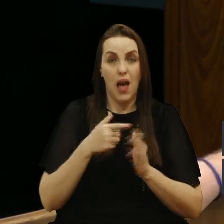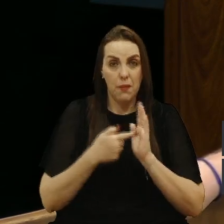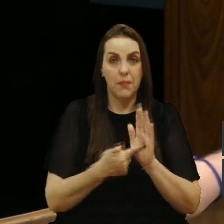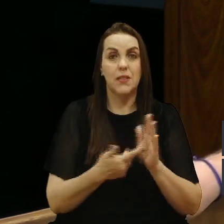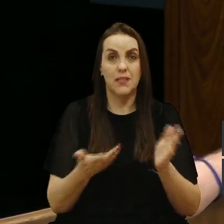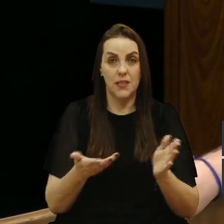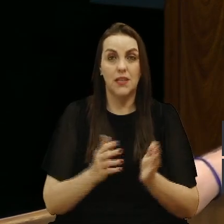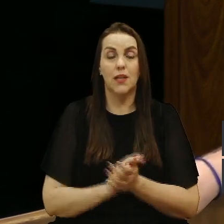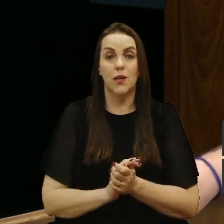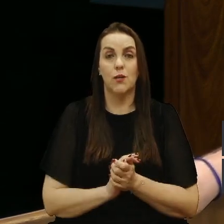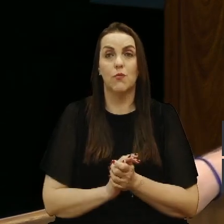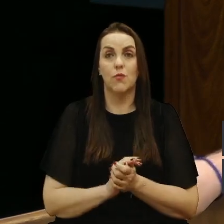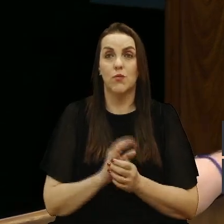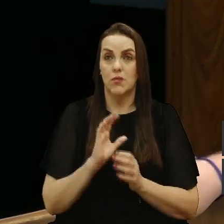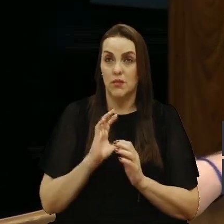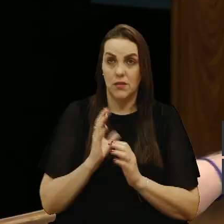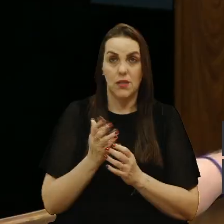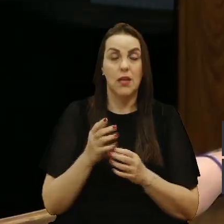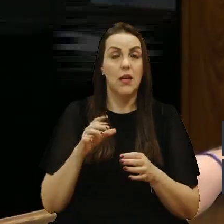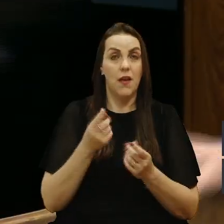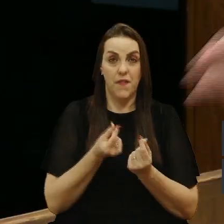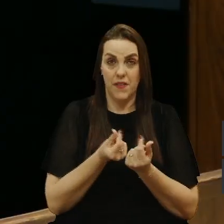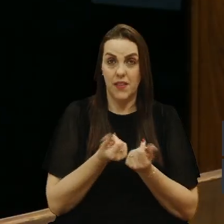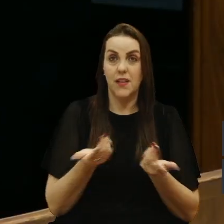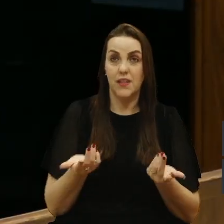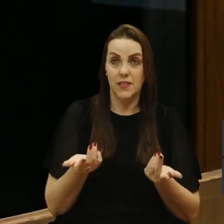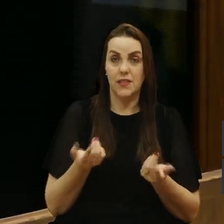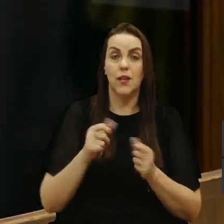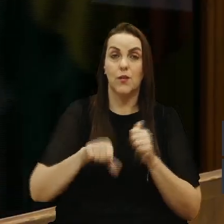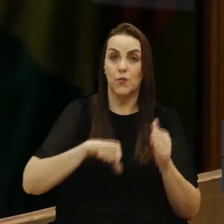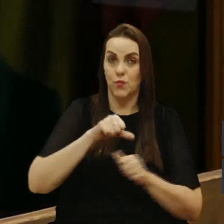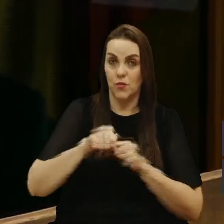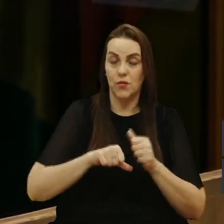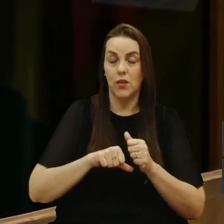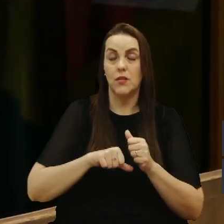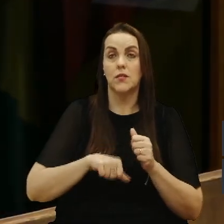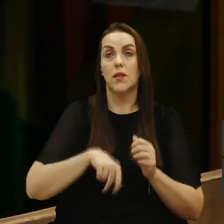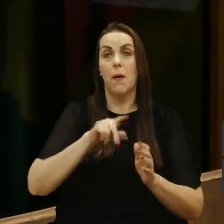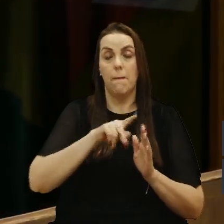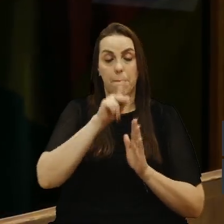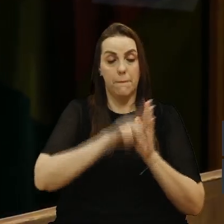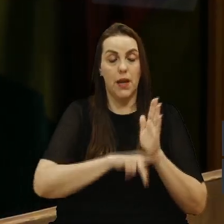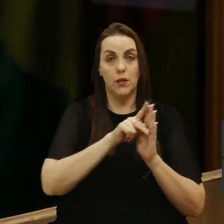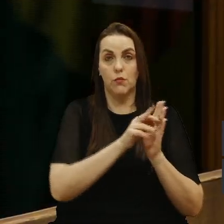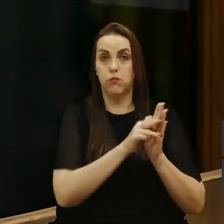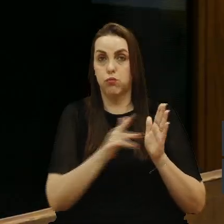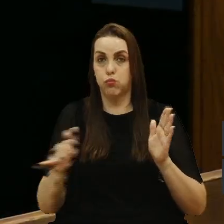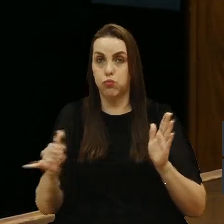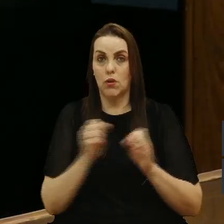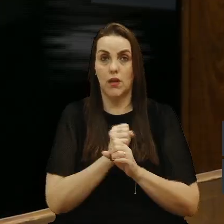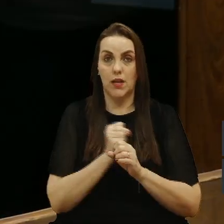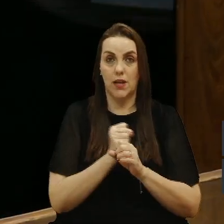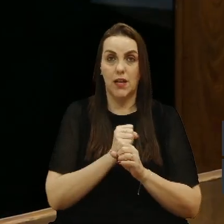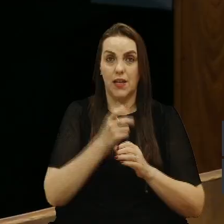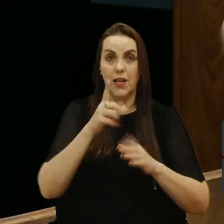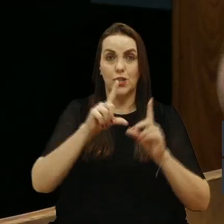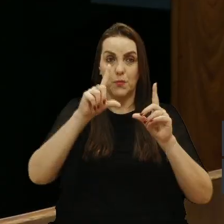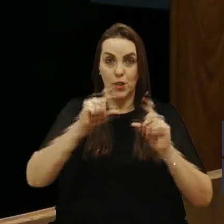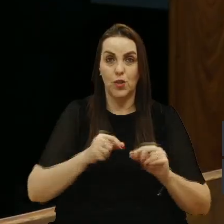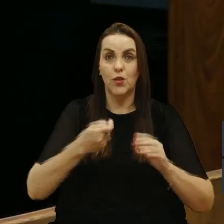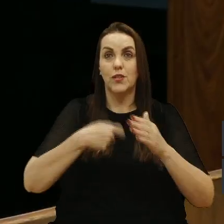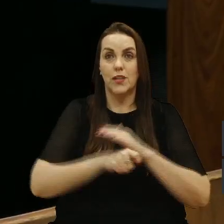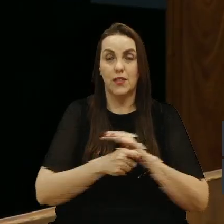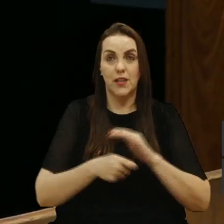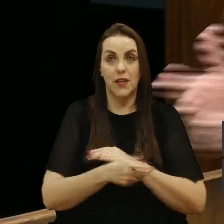Apresentamos saídas nas finanças, através de alterações do plano plurianual, com redução do investimento em publicidade, destinação dessas